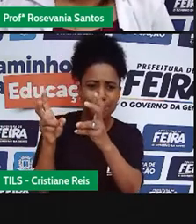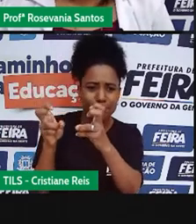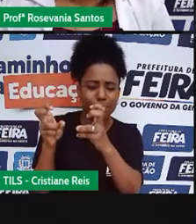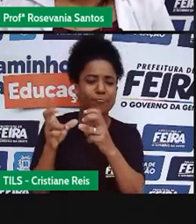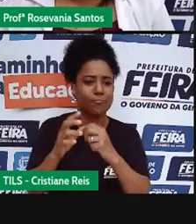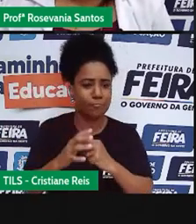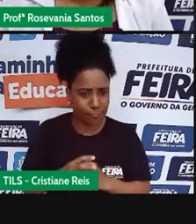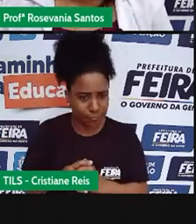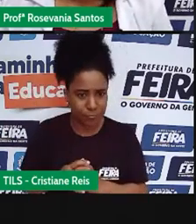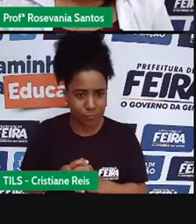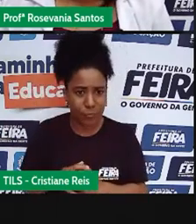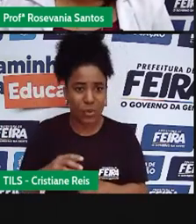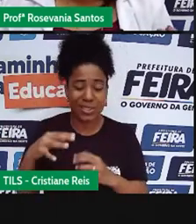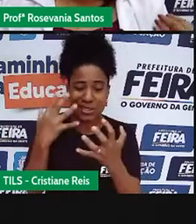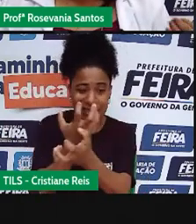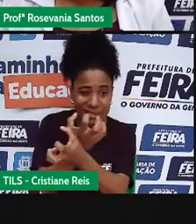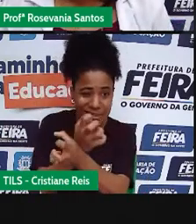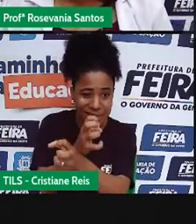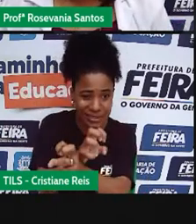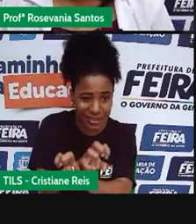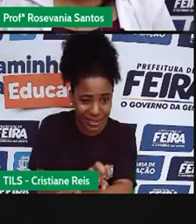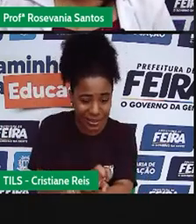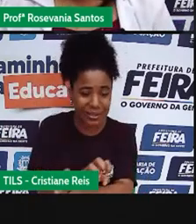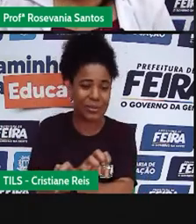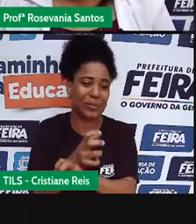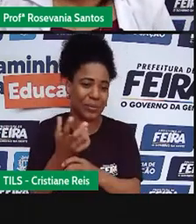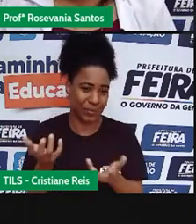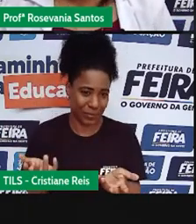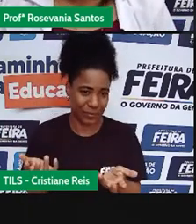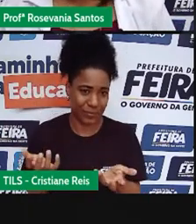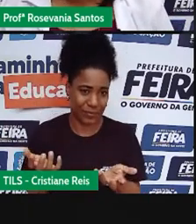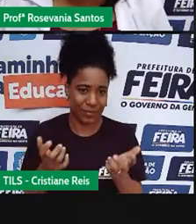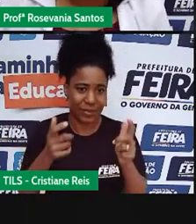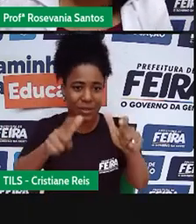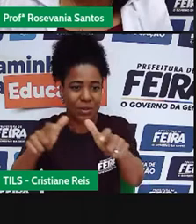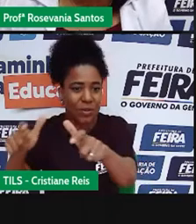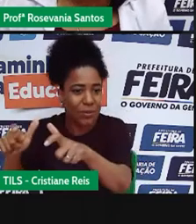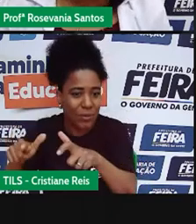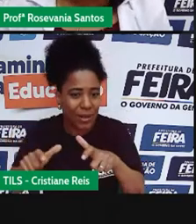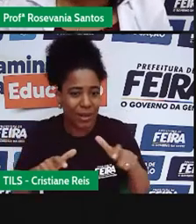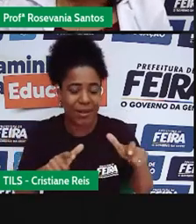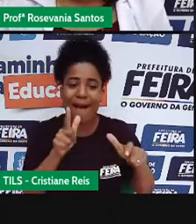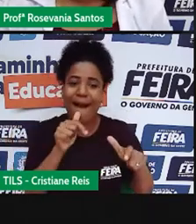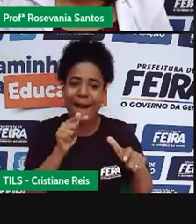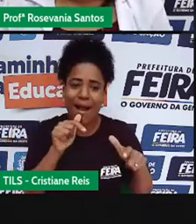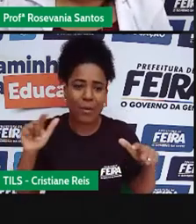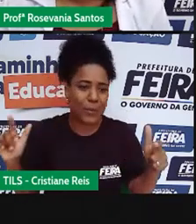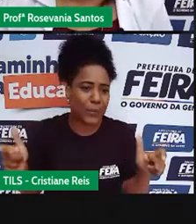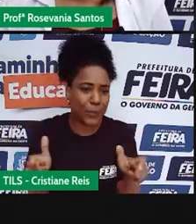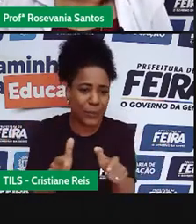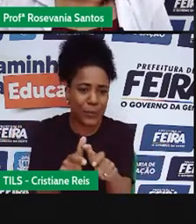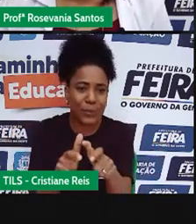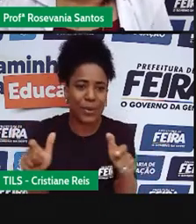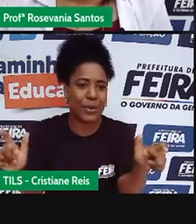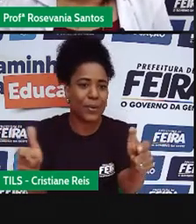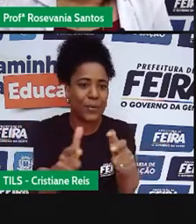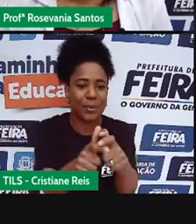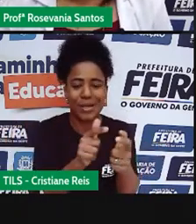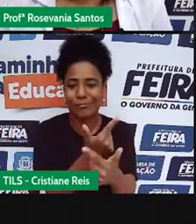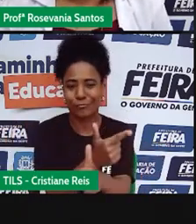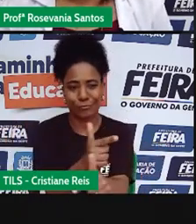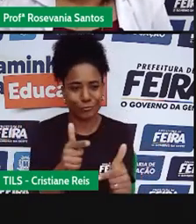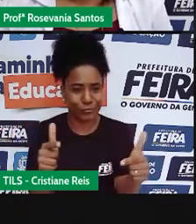parte do Polígono das Secas, é aquele lugar, né, onde tem uma escassez de água maior, né, leva até